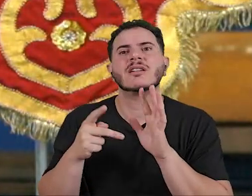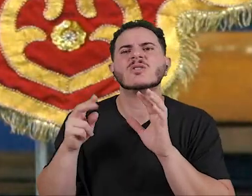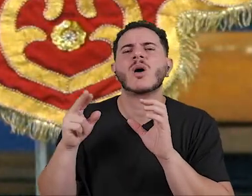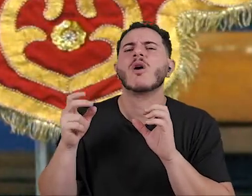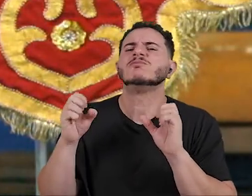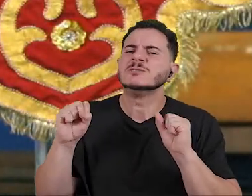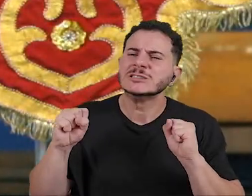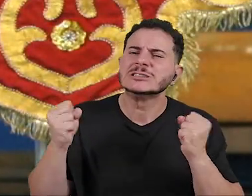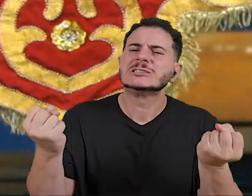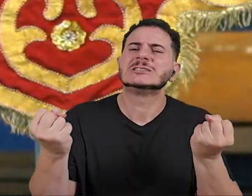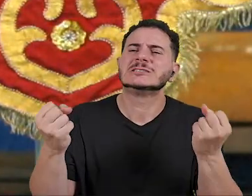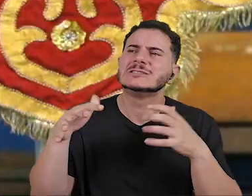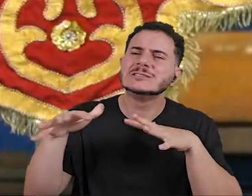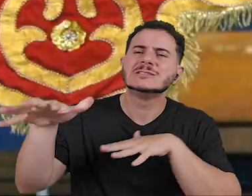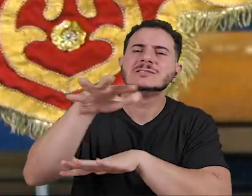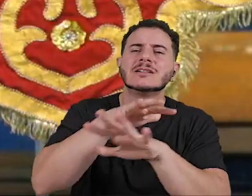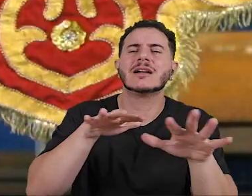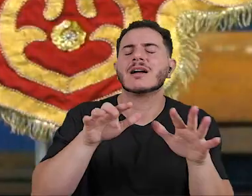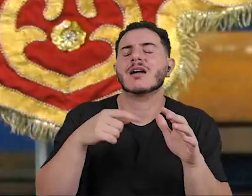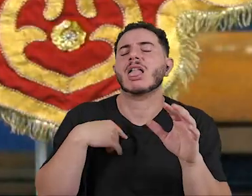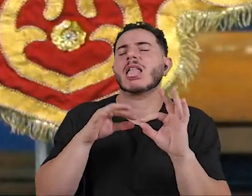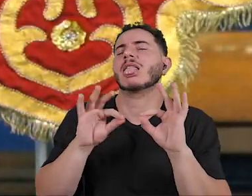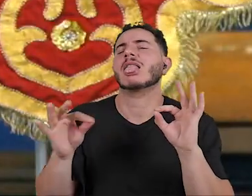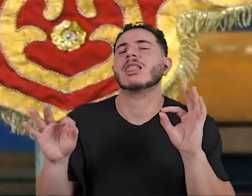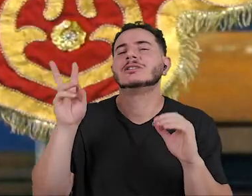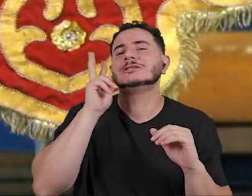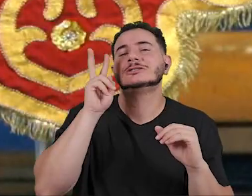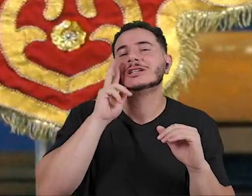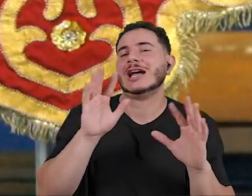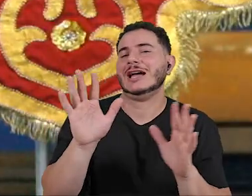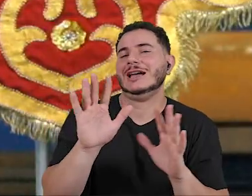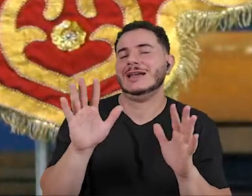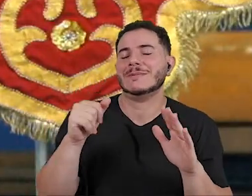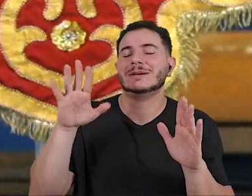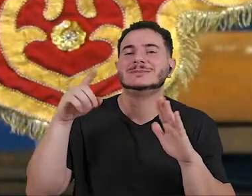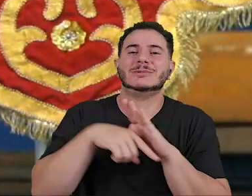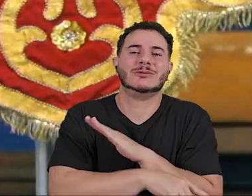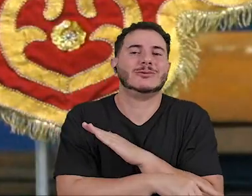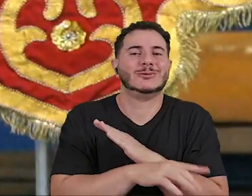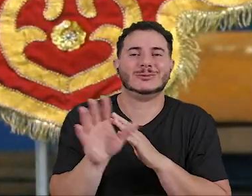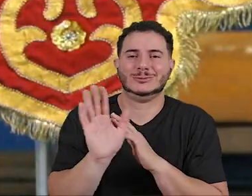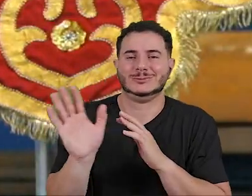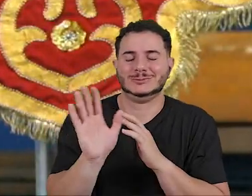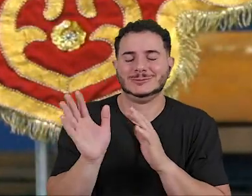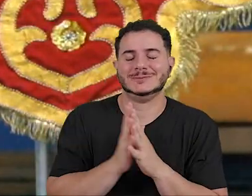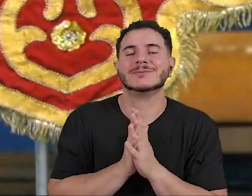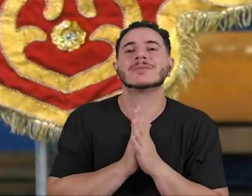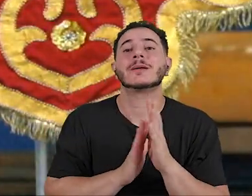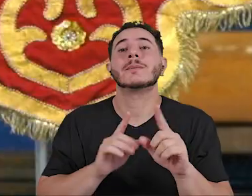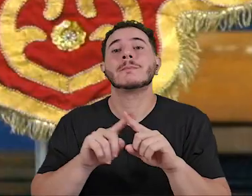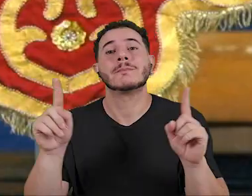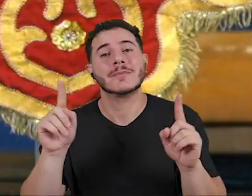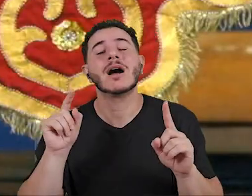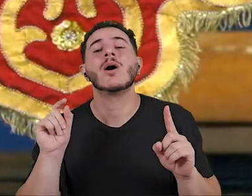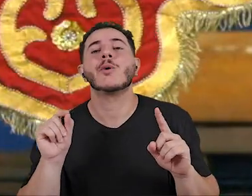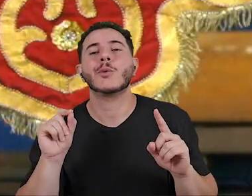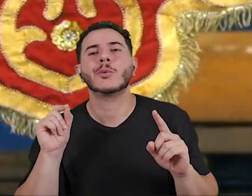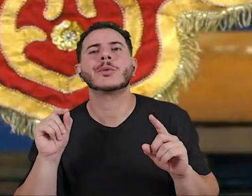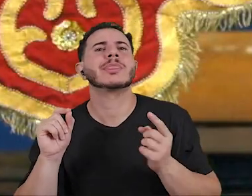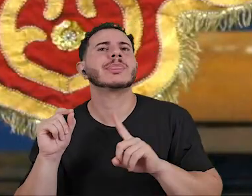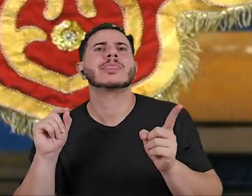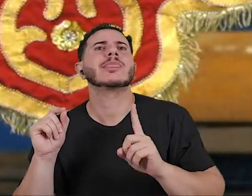Né? Mas não existe somente orientação nagô nos maracatus. Existe um